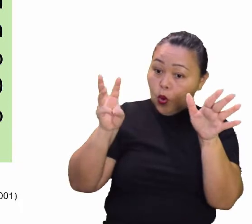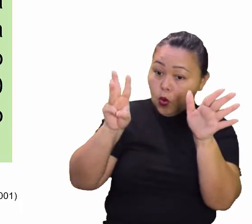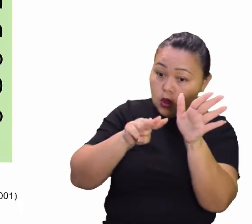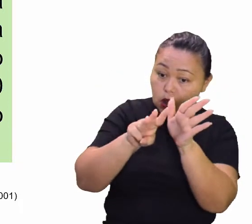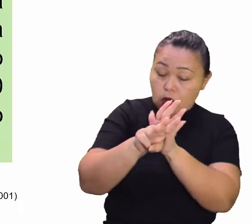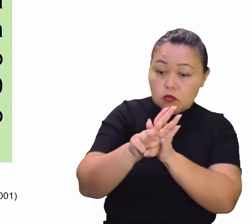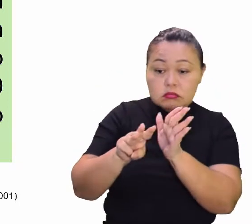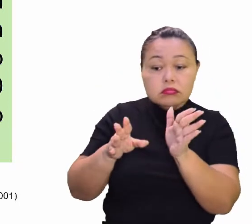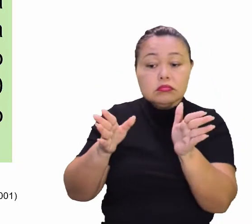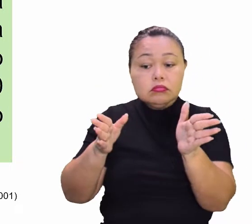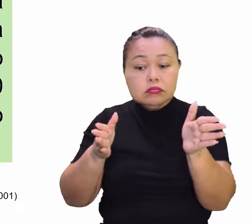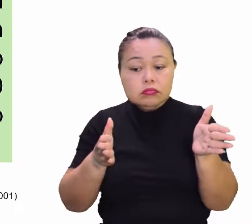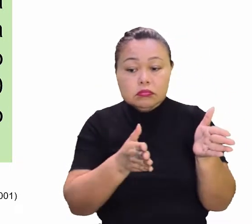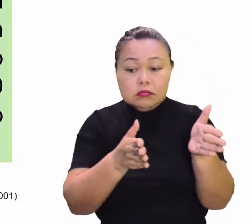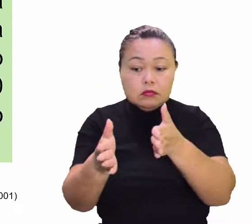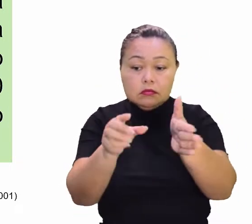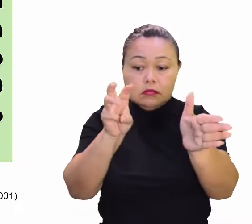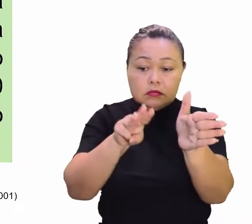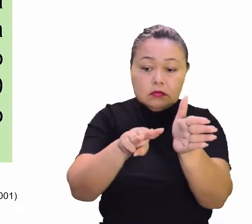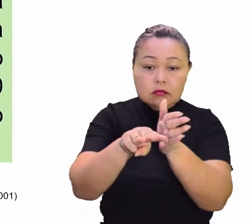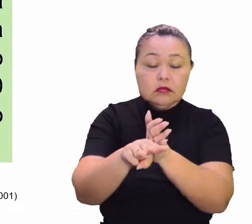de azul,